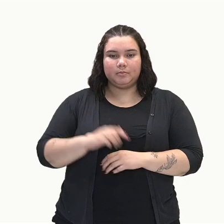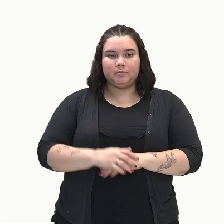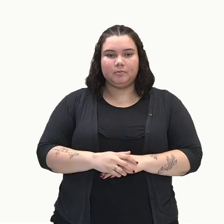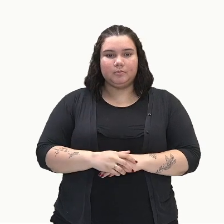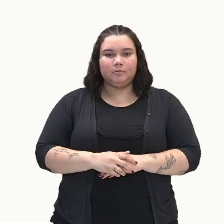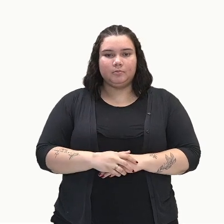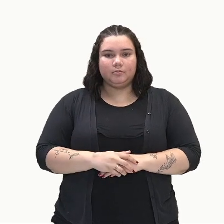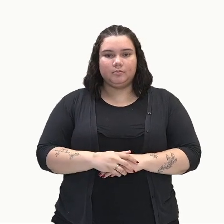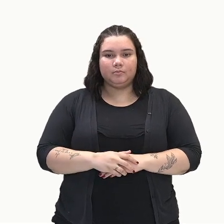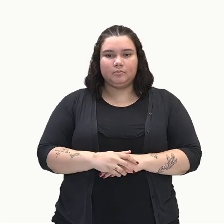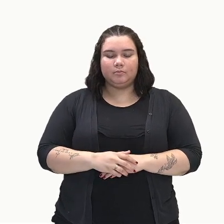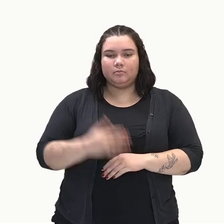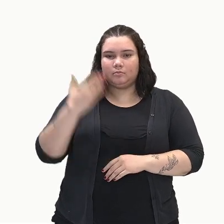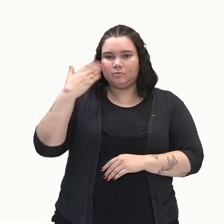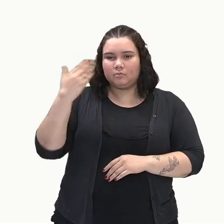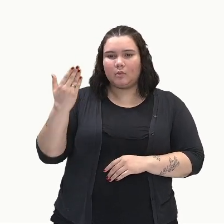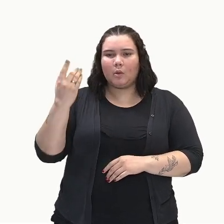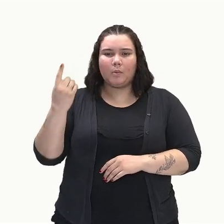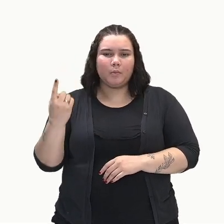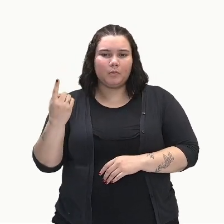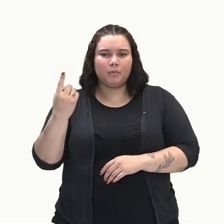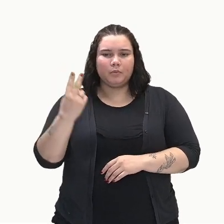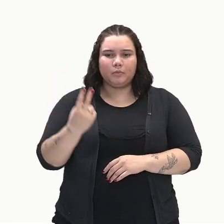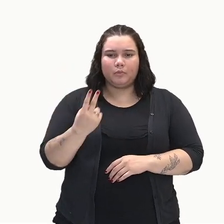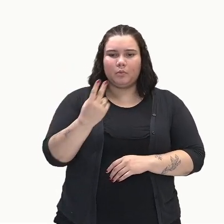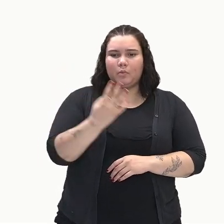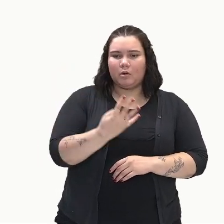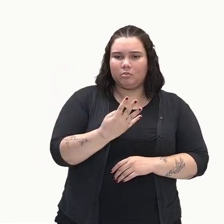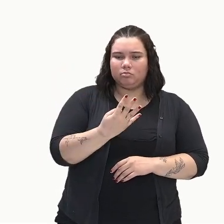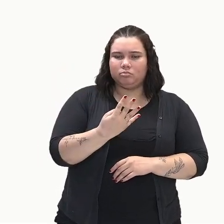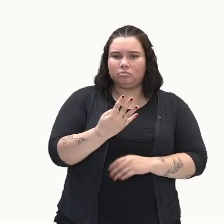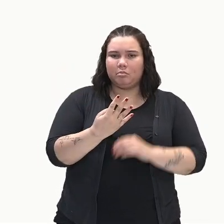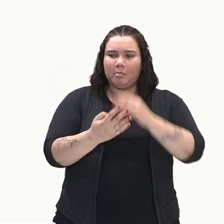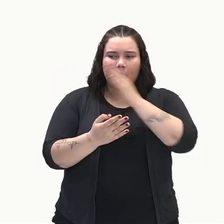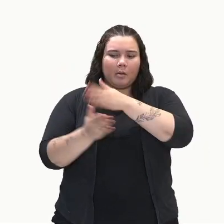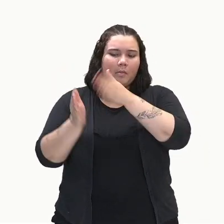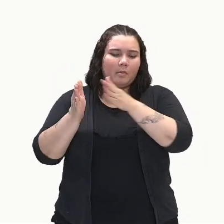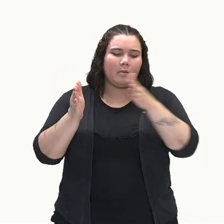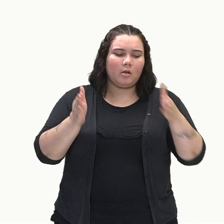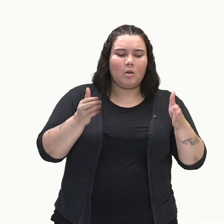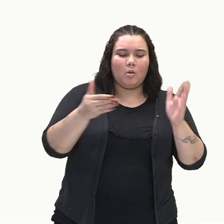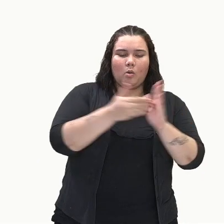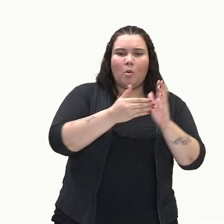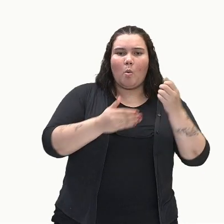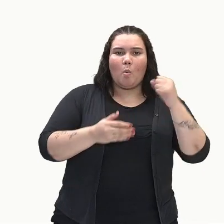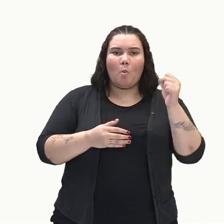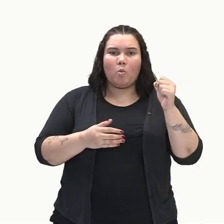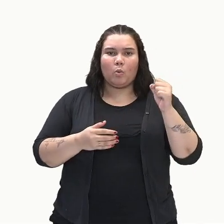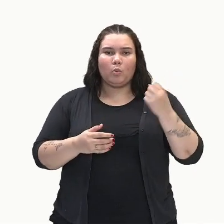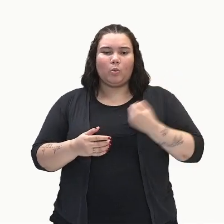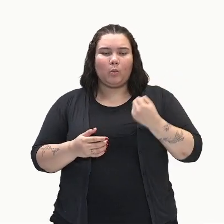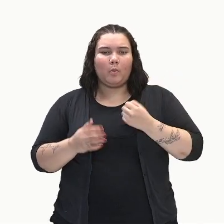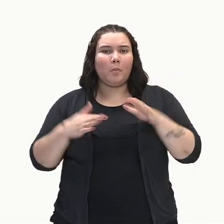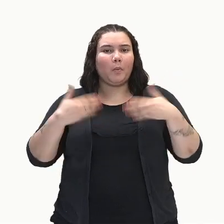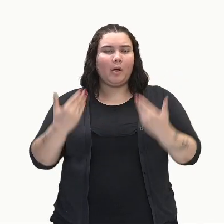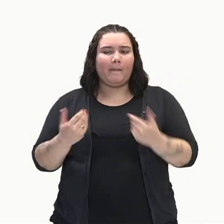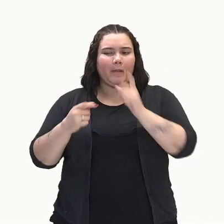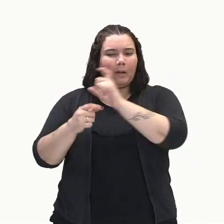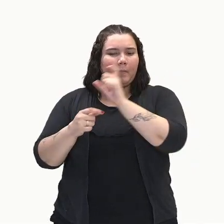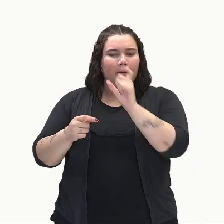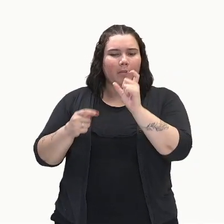1, 2, 4. Ele quer saber quem é o 8º termo dessa PG. Ora,